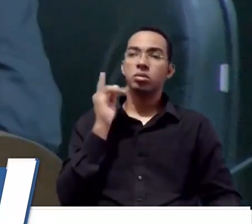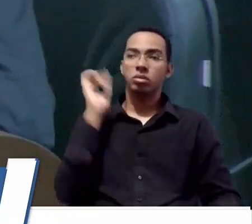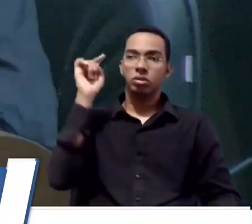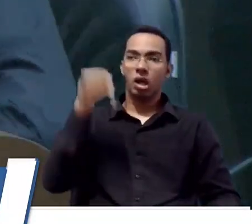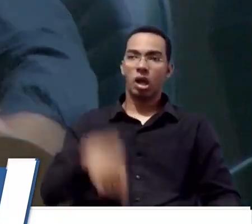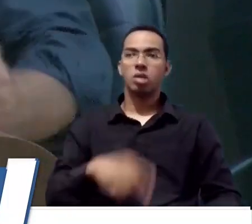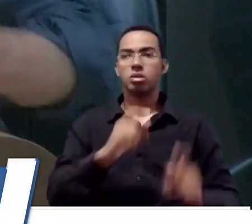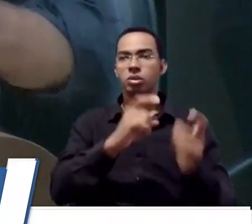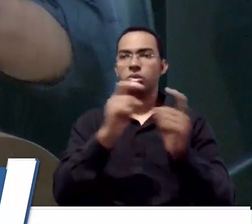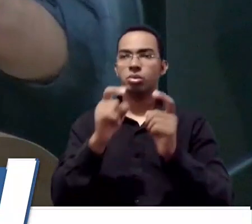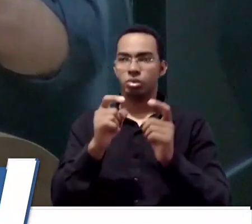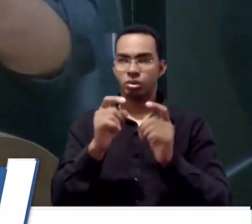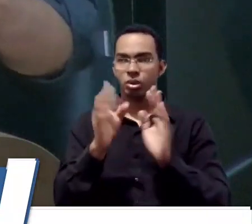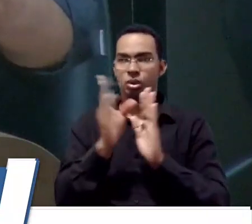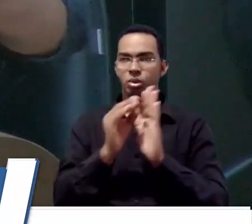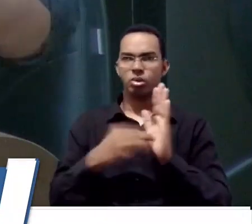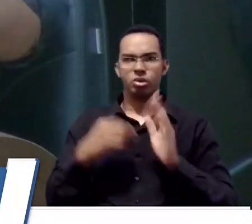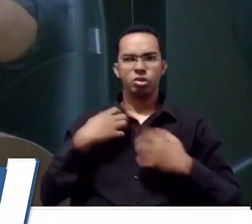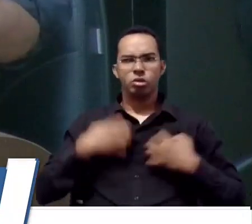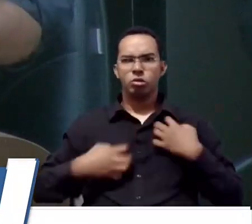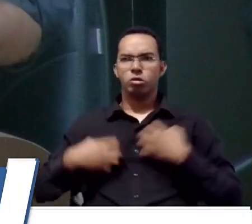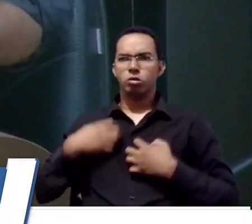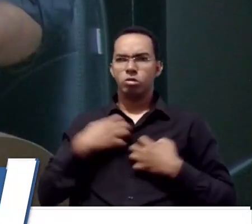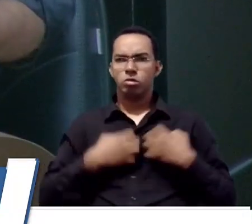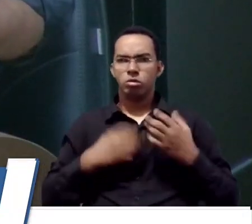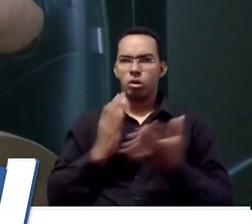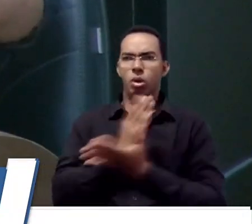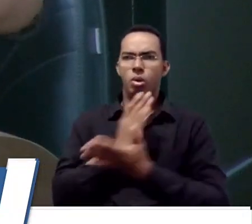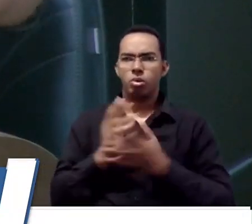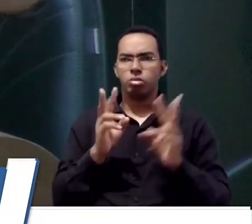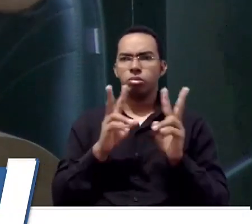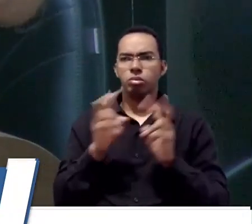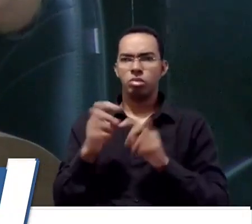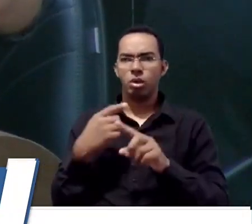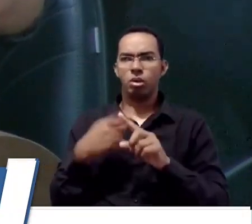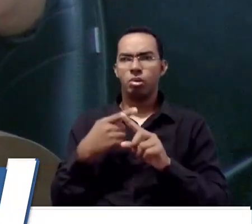um assunto, eu fico louco da vida com determinadas coisas, que